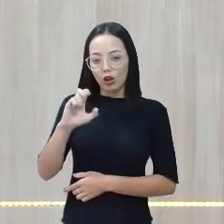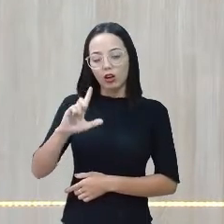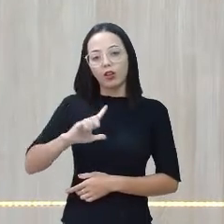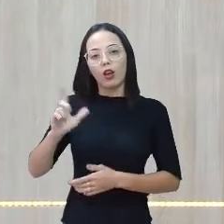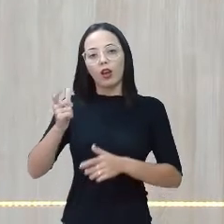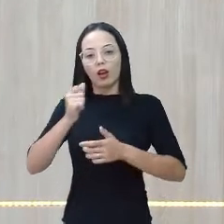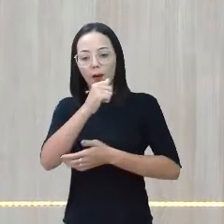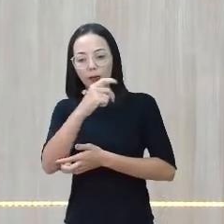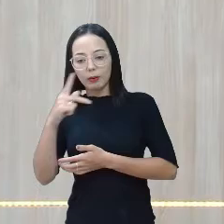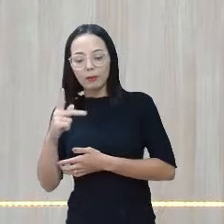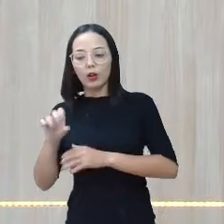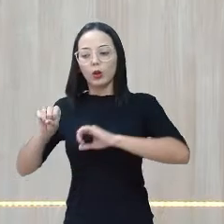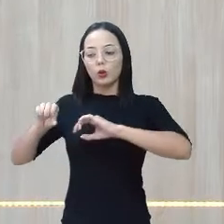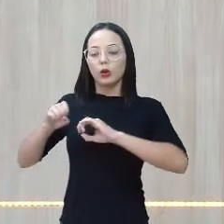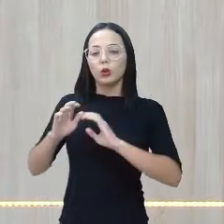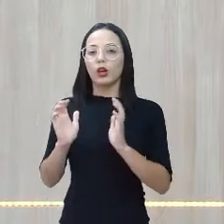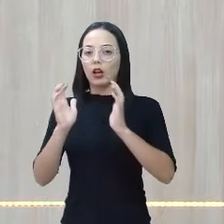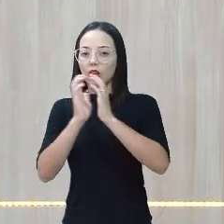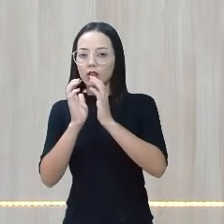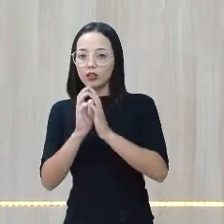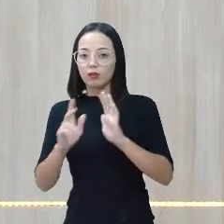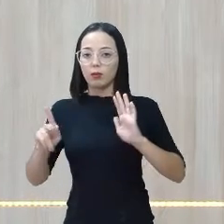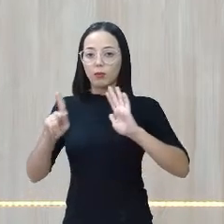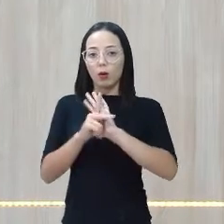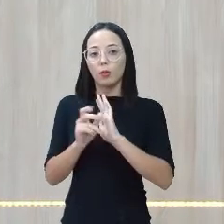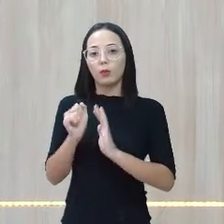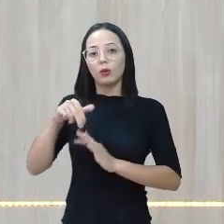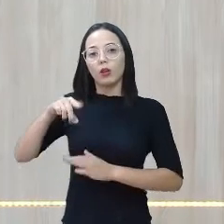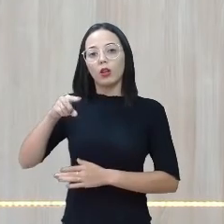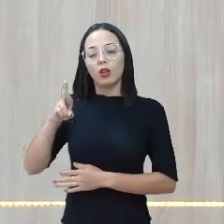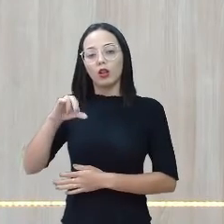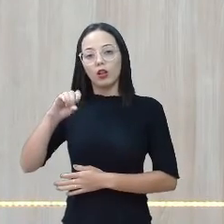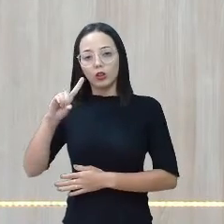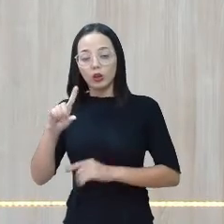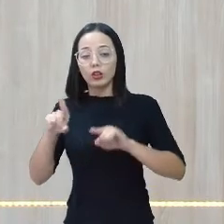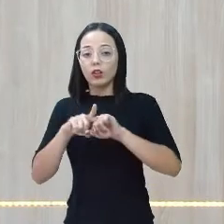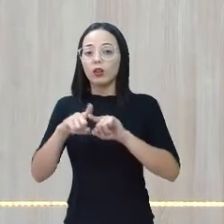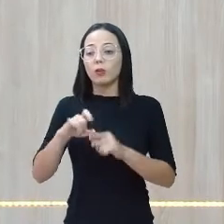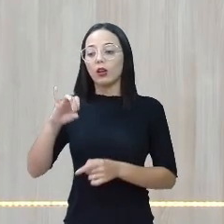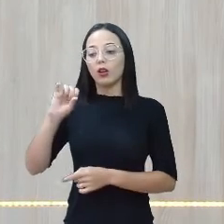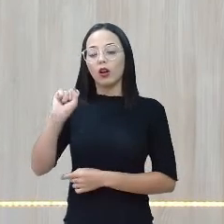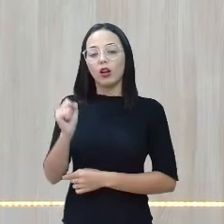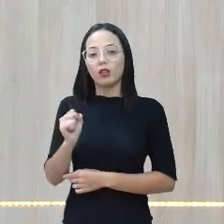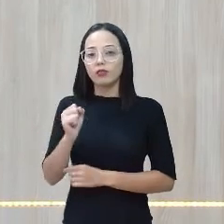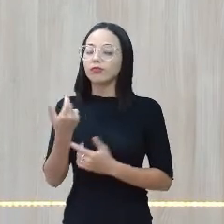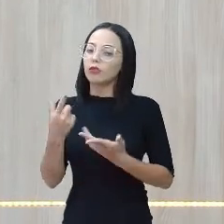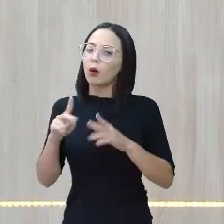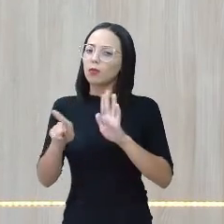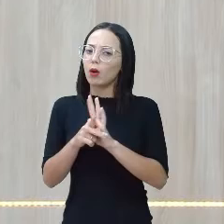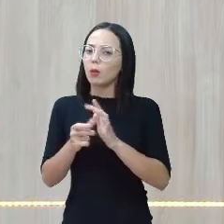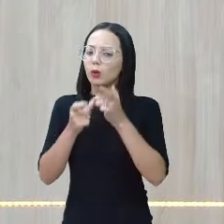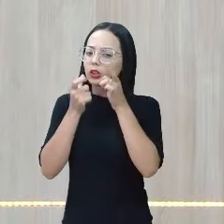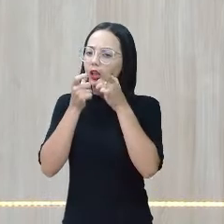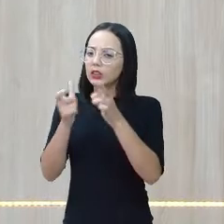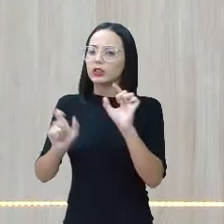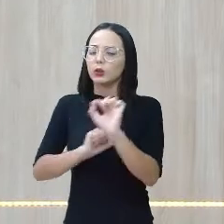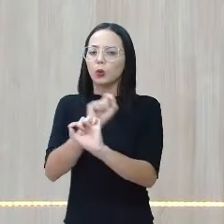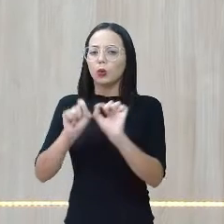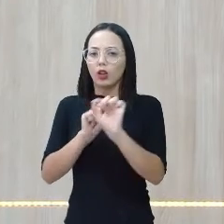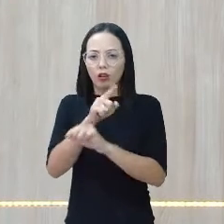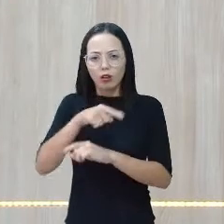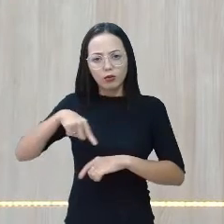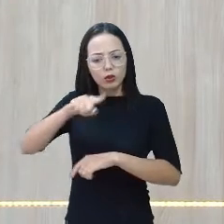Educa Recife para as versões, né, de Android e iOS. Então é interessante que vocês